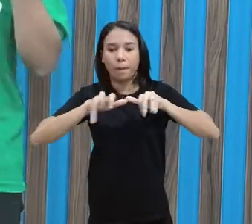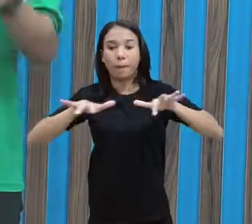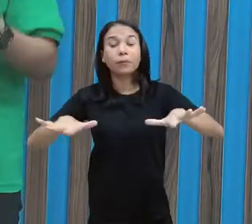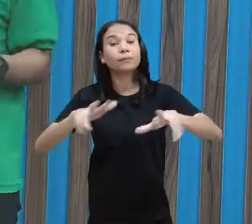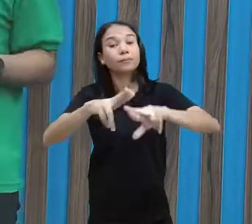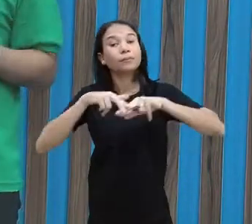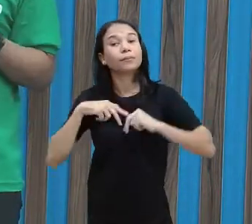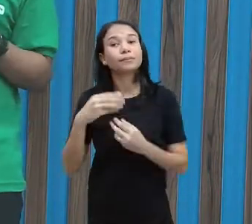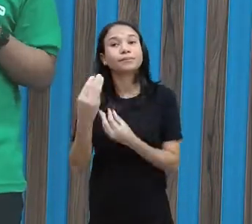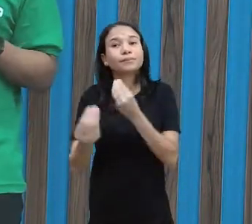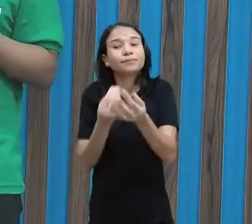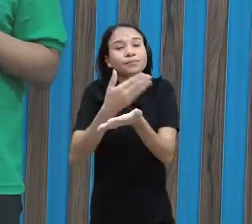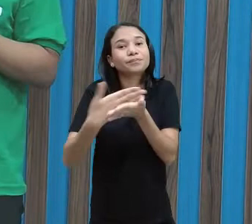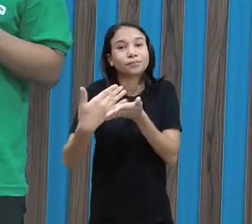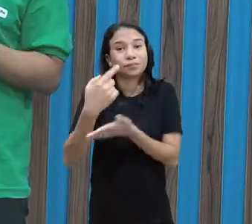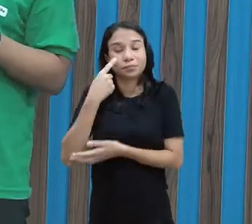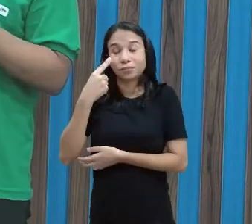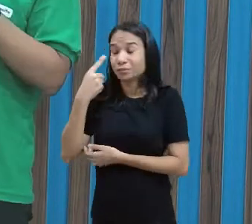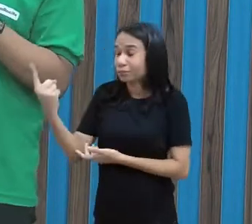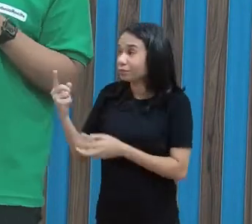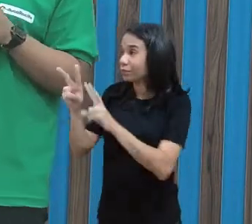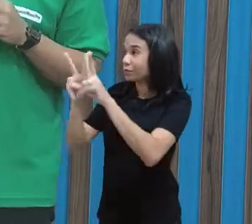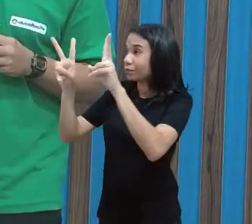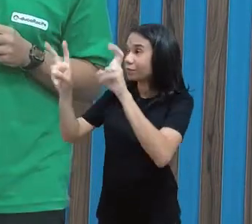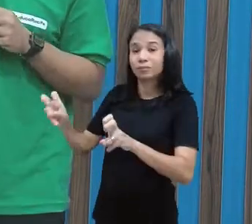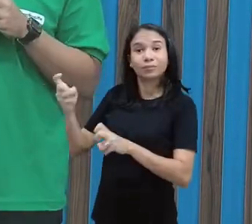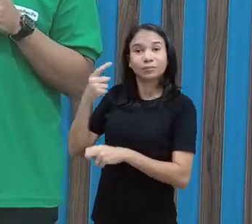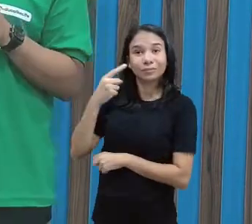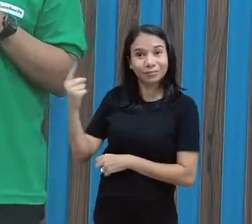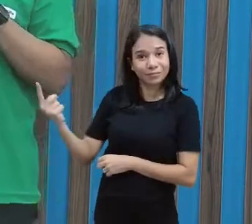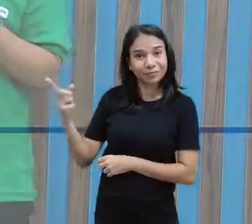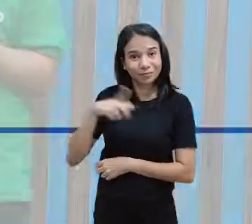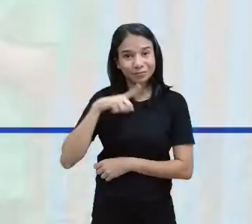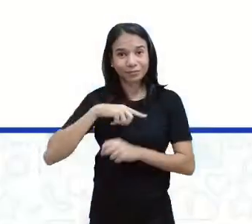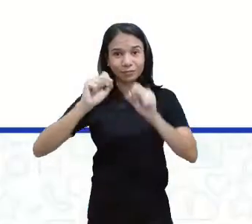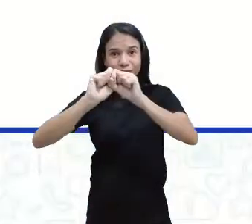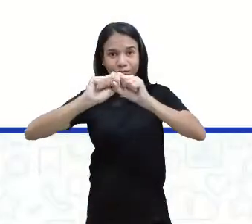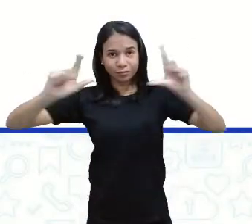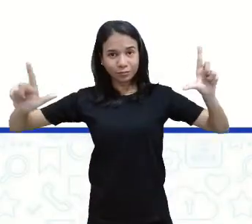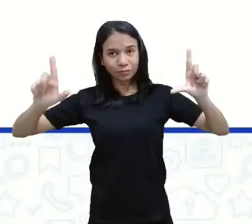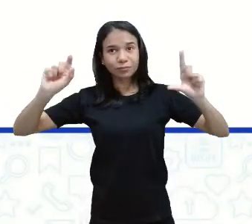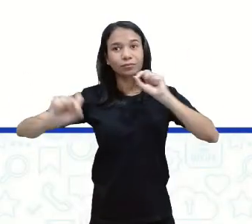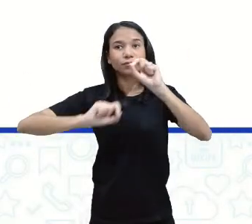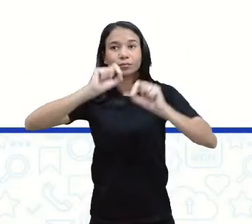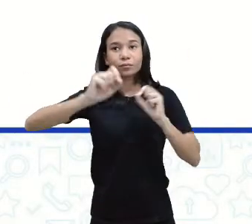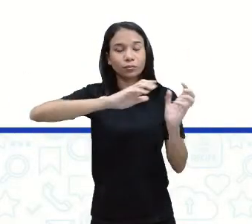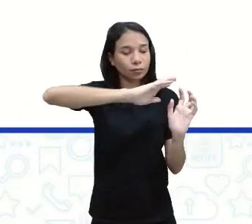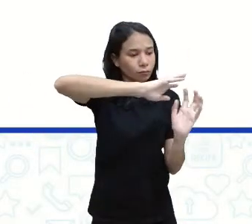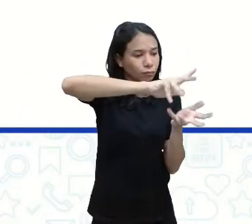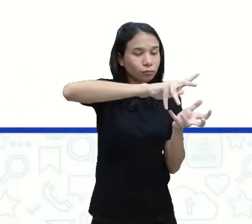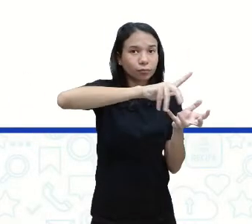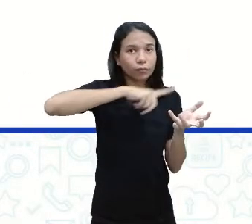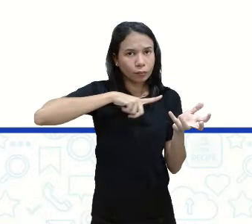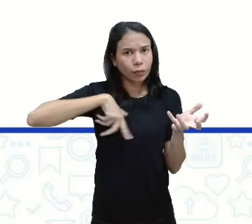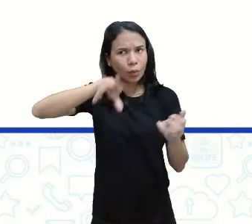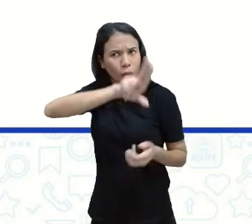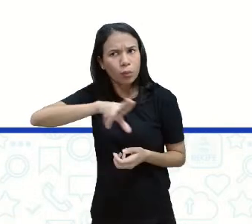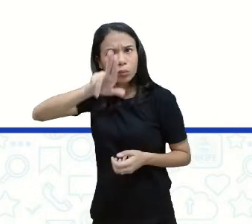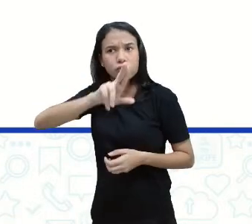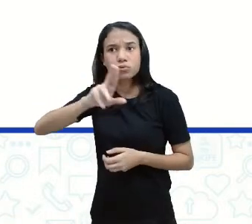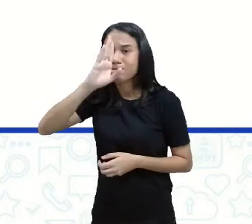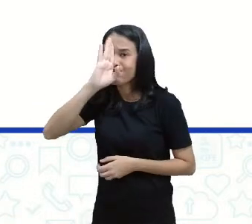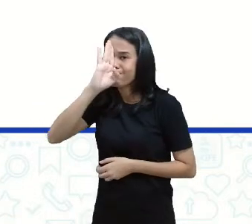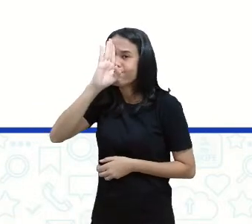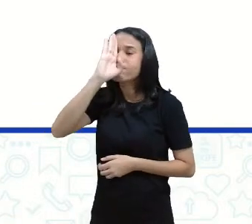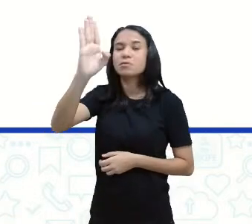para começar, eu trouxe aqui uma frase que vai aparecer aí para vocês, na sua tela. Geografia, isso serve em